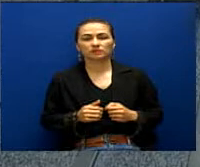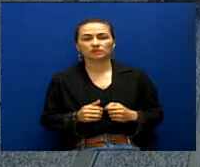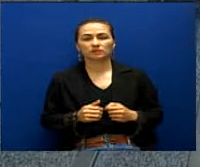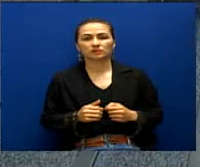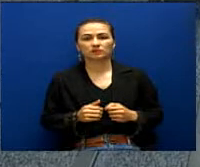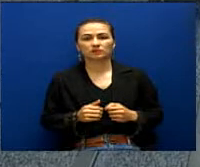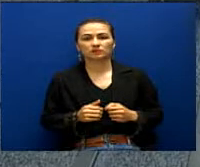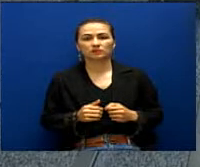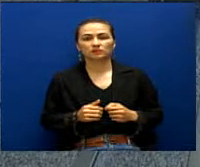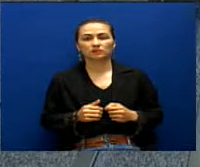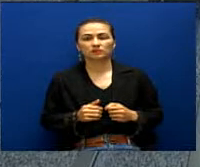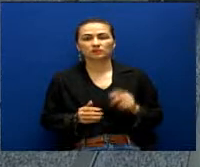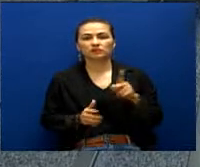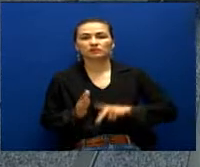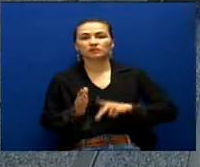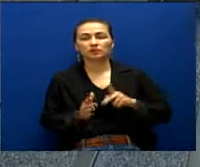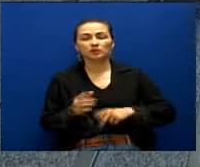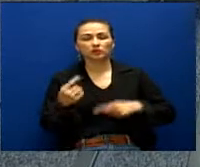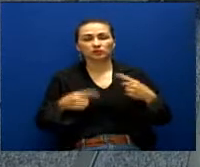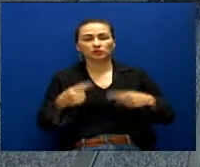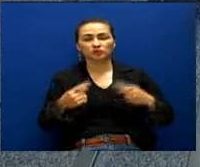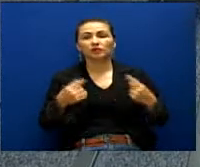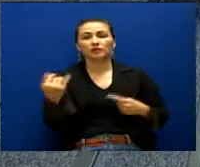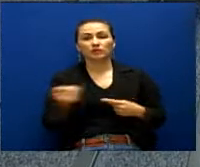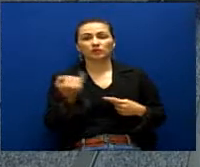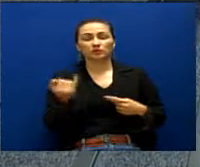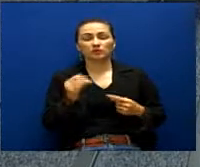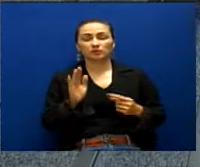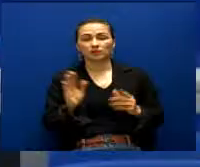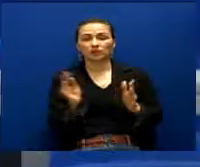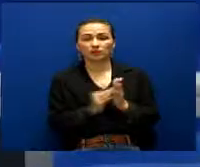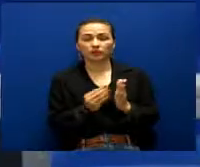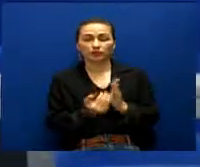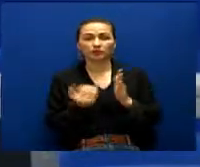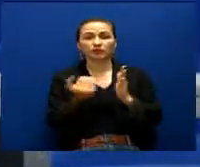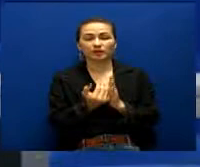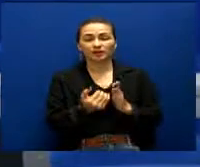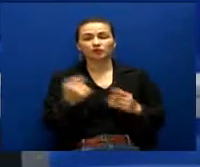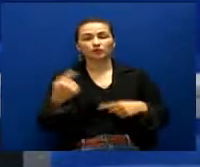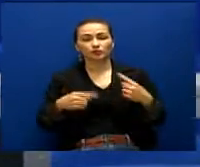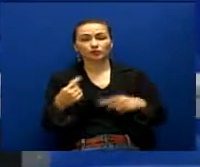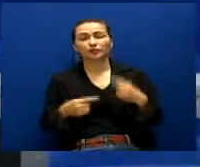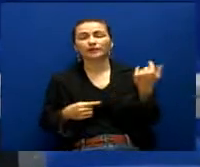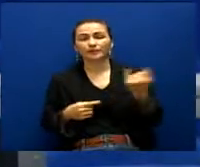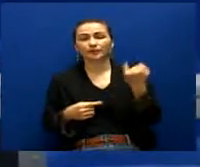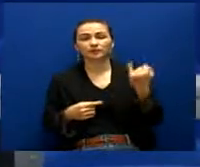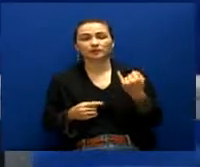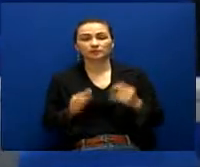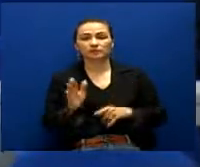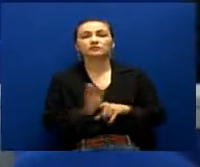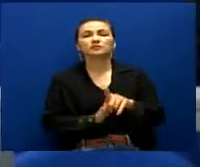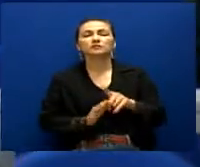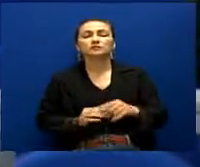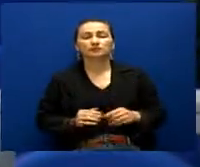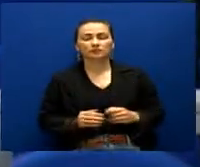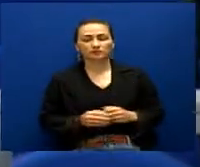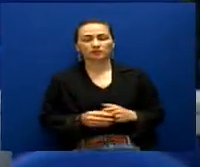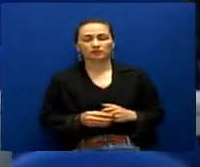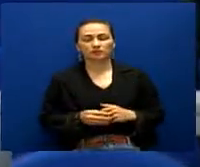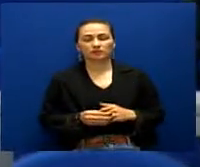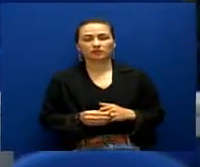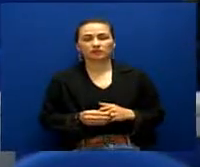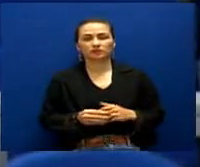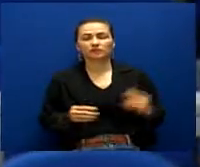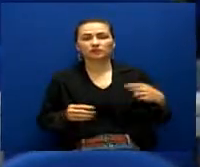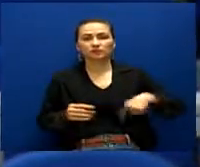Acho que discutir o projeto é fundamental, mas discutir as emendas também. E daí eu faço o questionamento, o que nós, enquanto